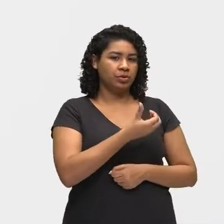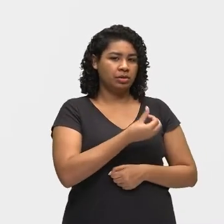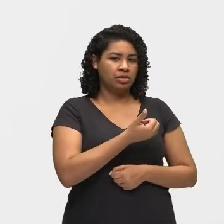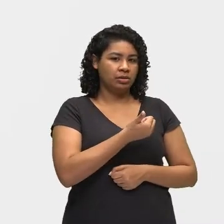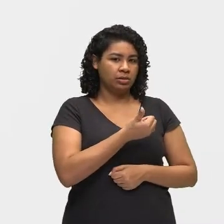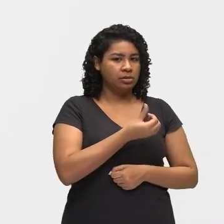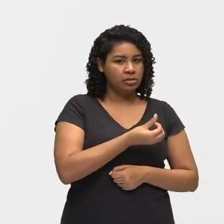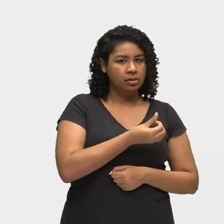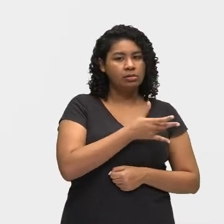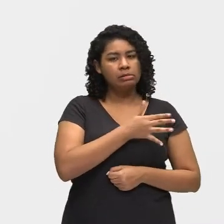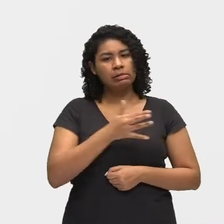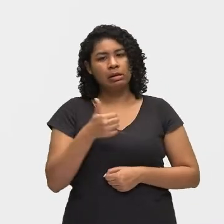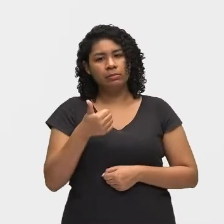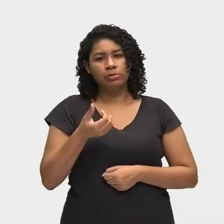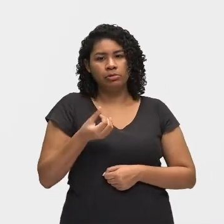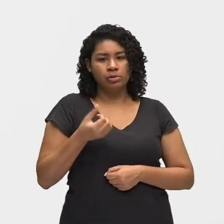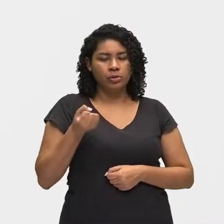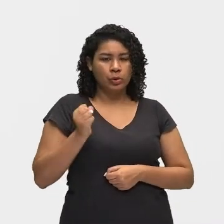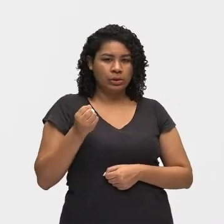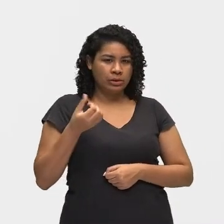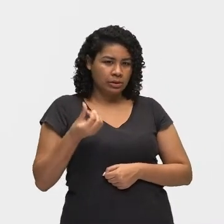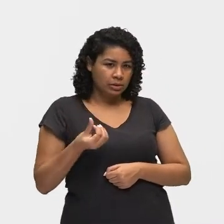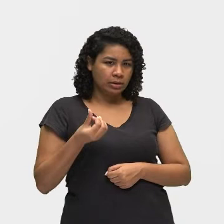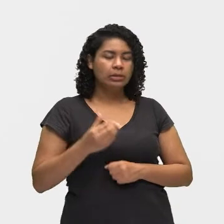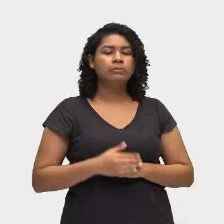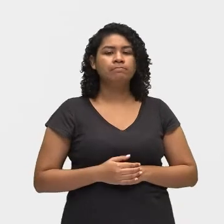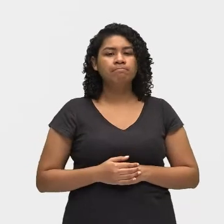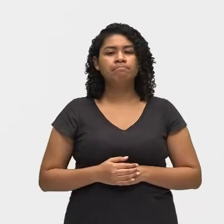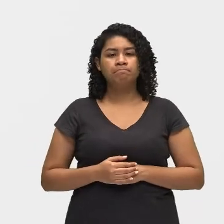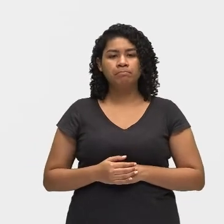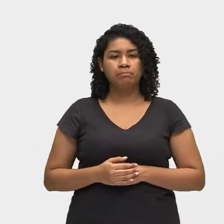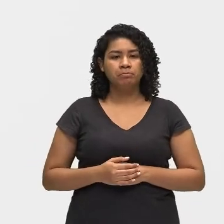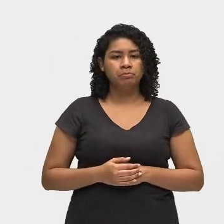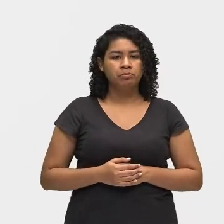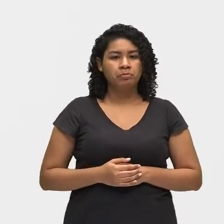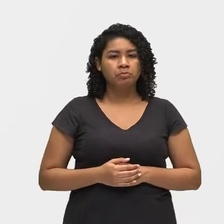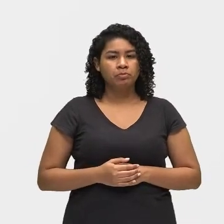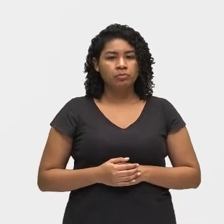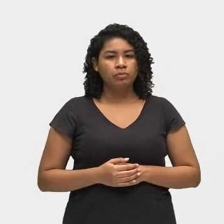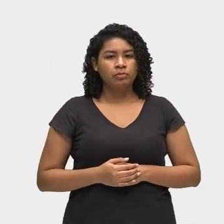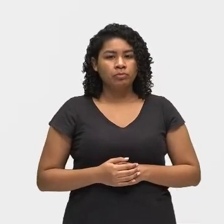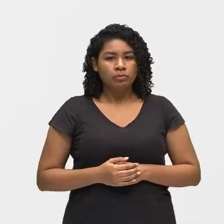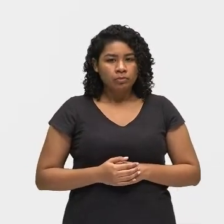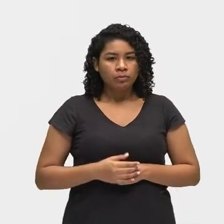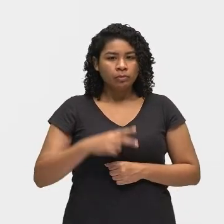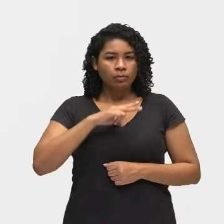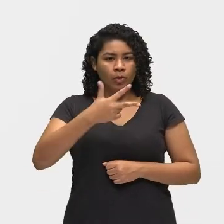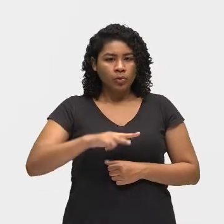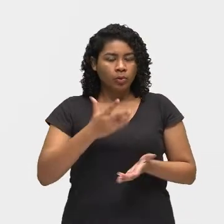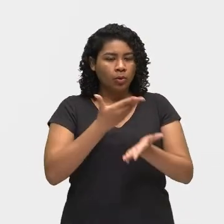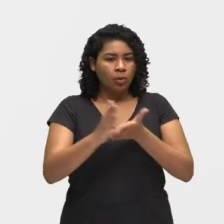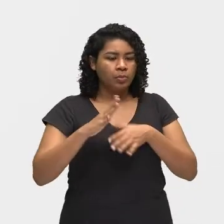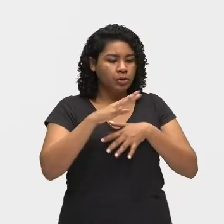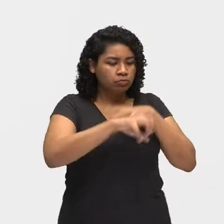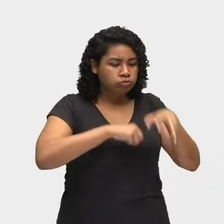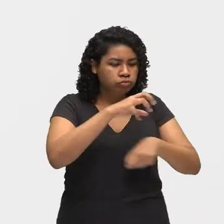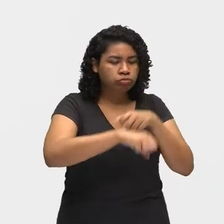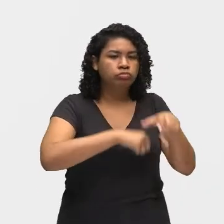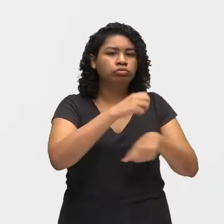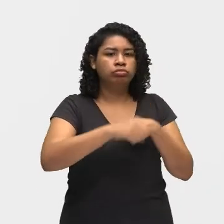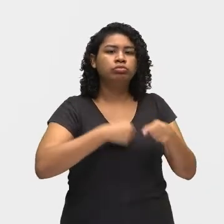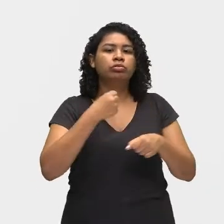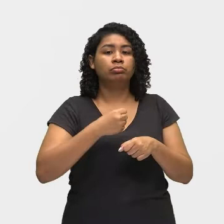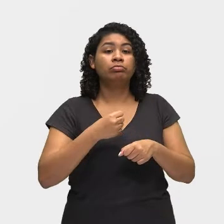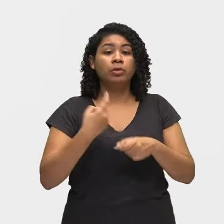da Amazônia por Portugal dá-se sob vigência da Carta de Lei de 10 de setembro